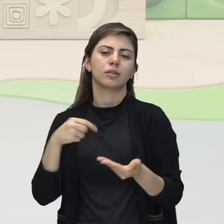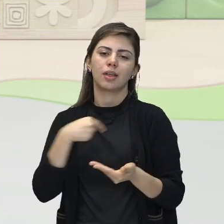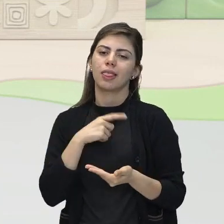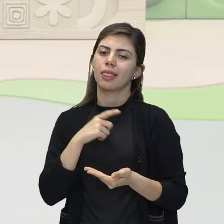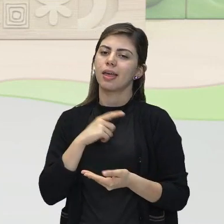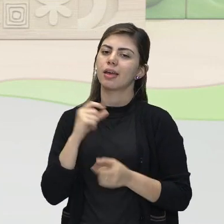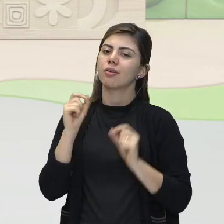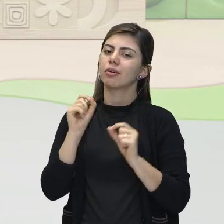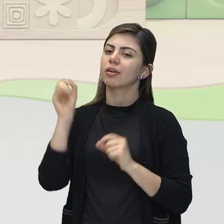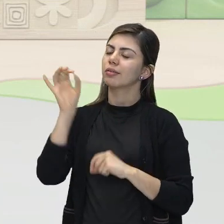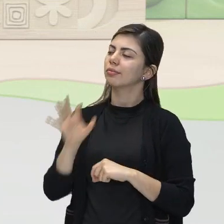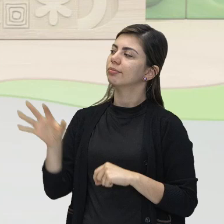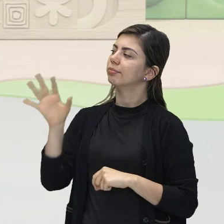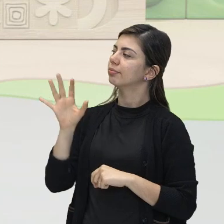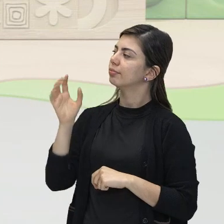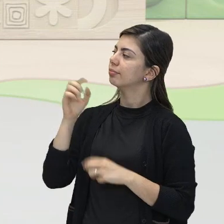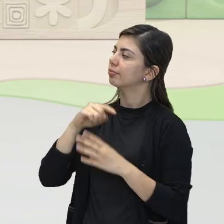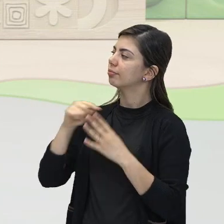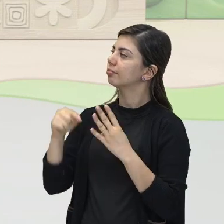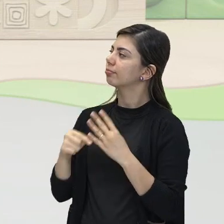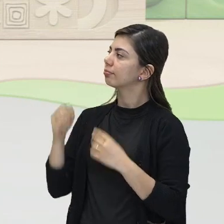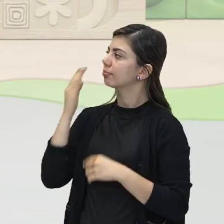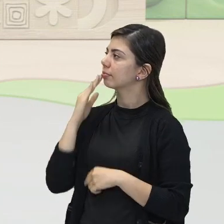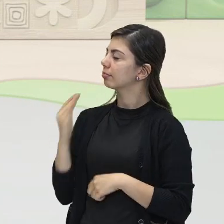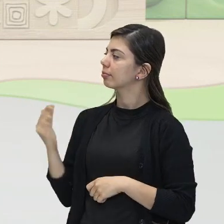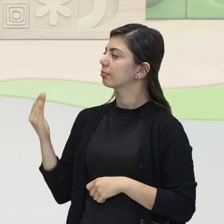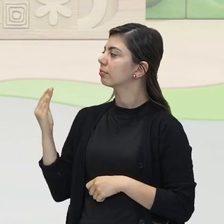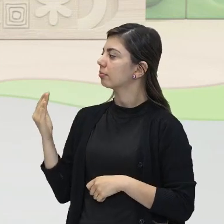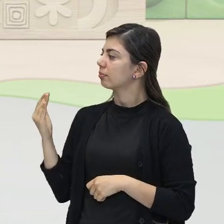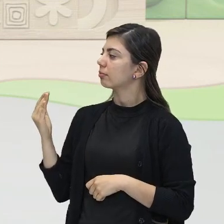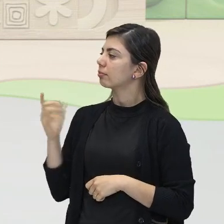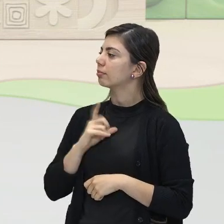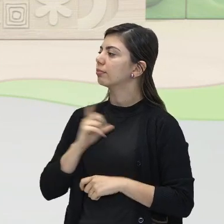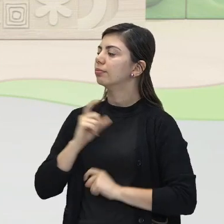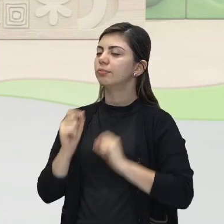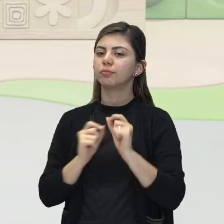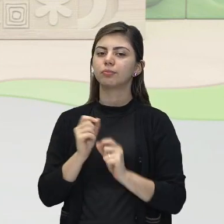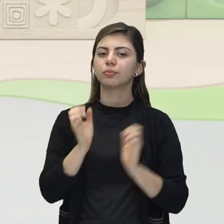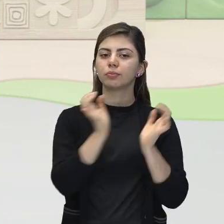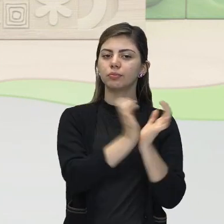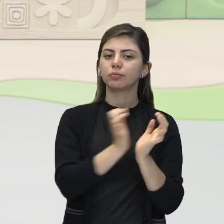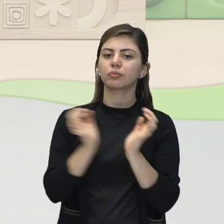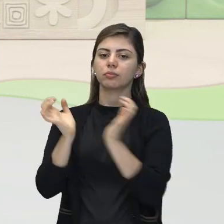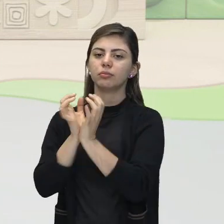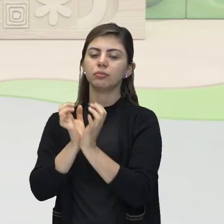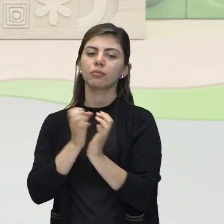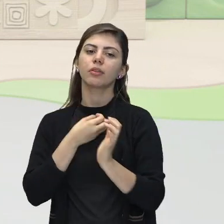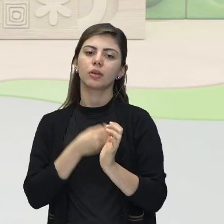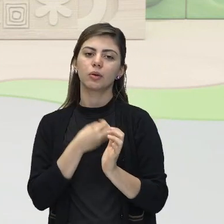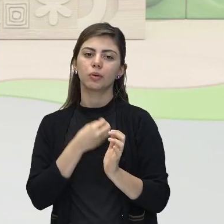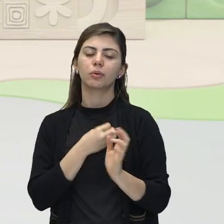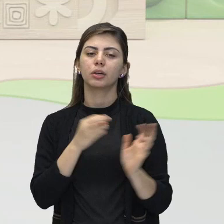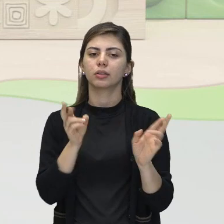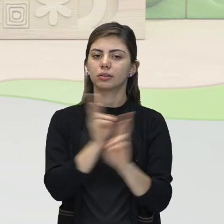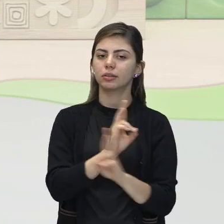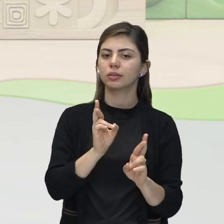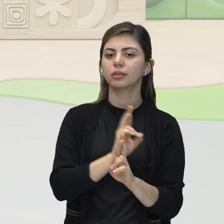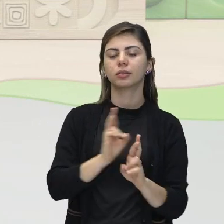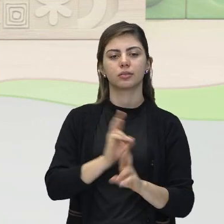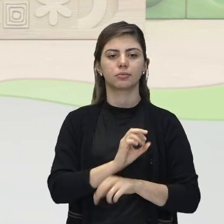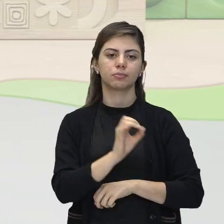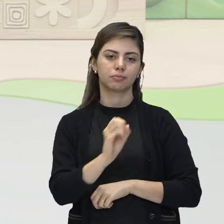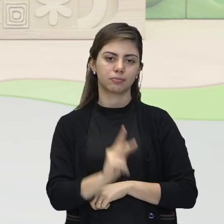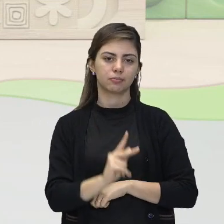nas nossas imagens. Interação entre organismos vivos entre espécies diferentes,